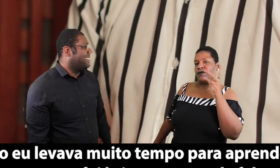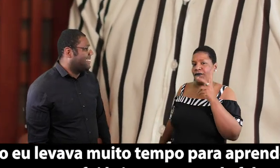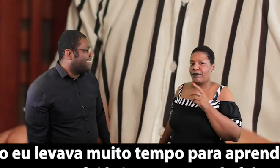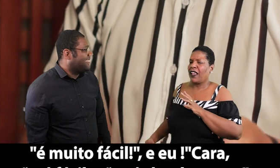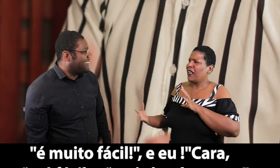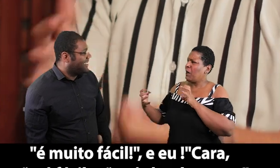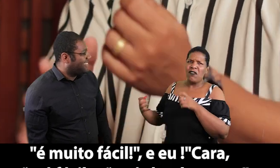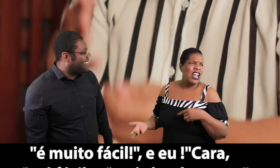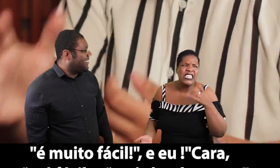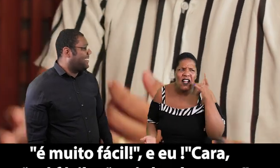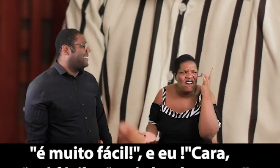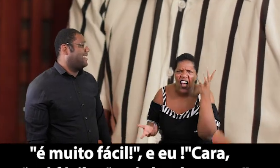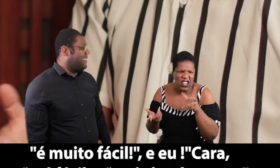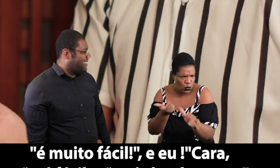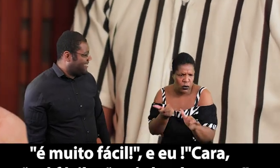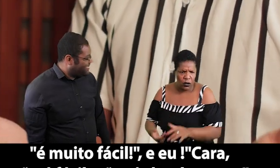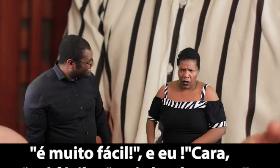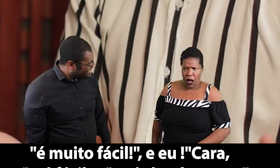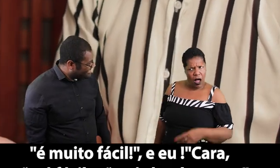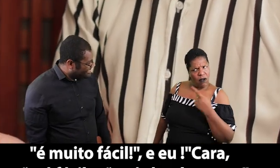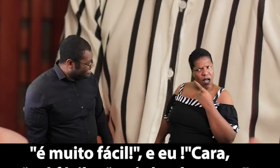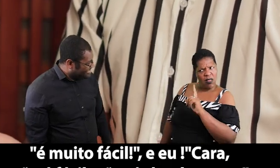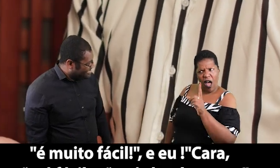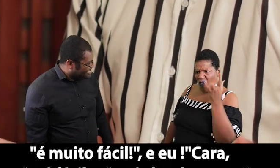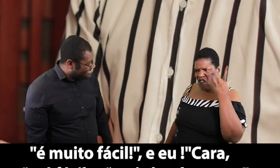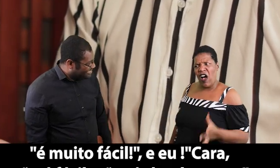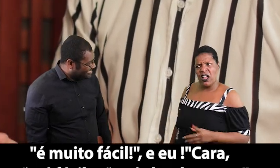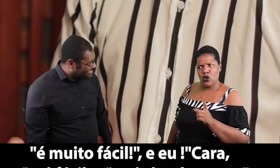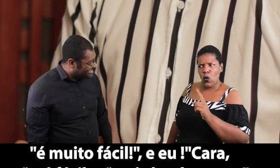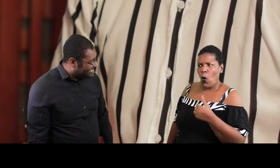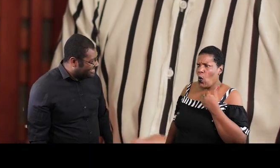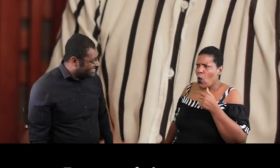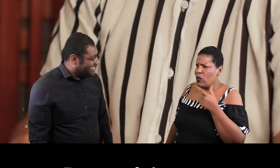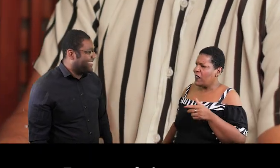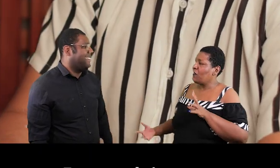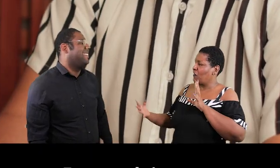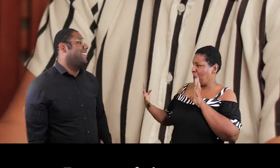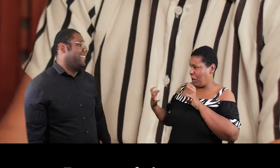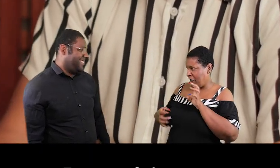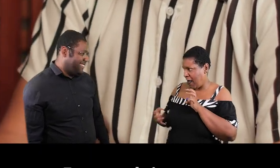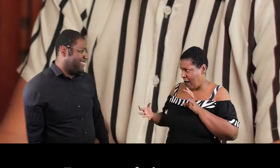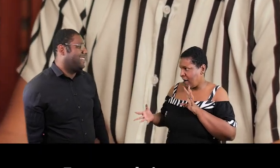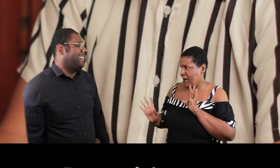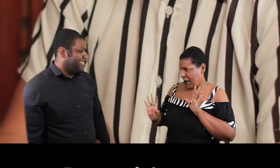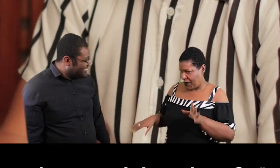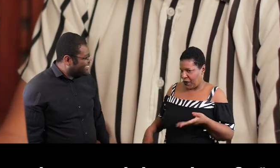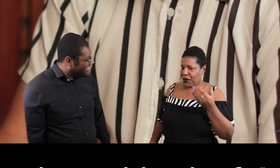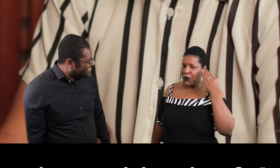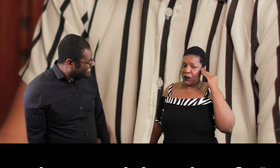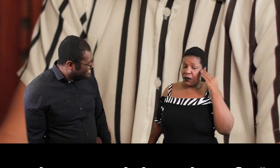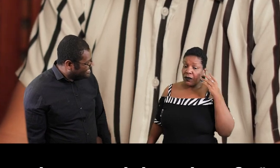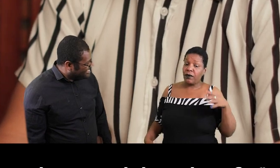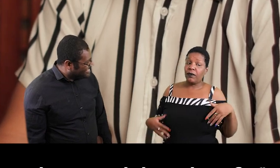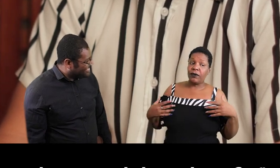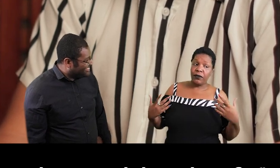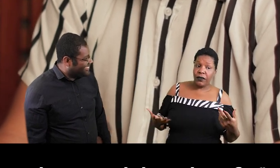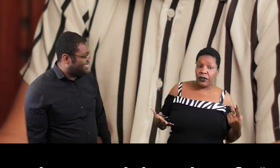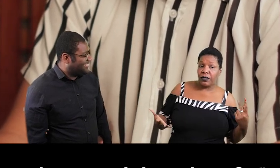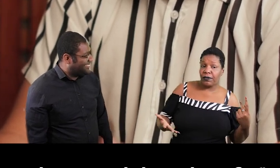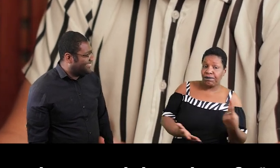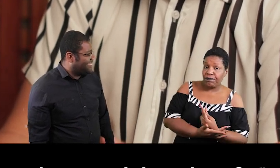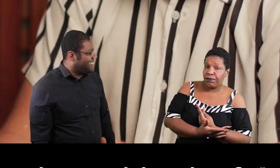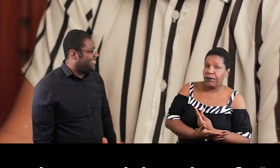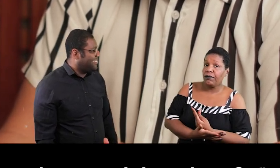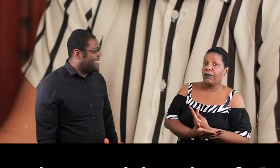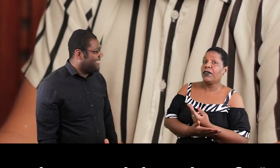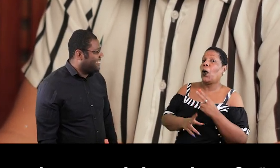Porque ele falava, é muito fácil, ó, e eu, cara, não é fácil, eu não tô dando conta. E a gente brigava. Mas acabou que, pelo